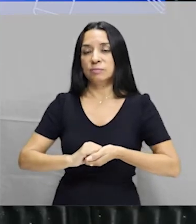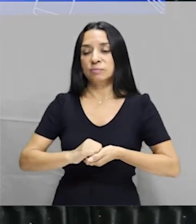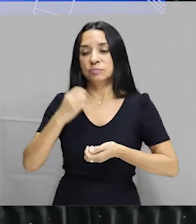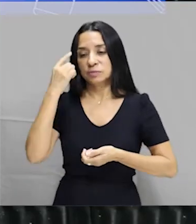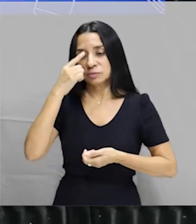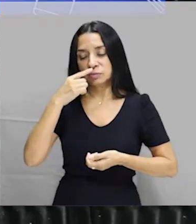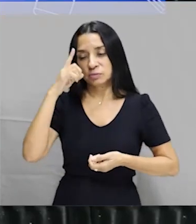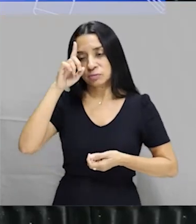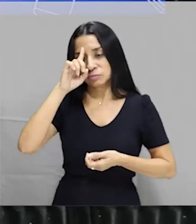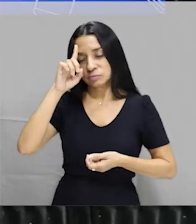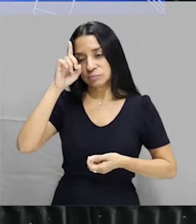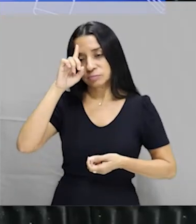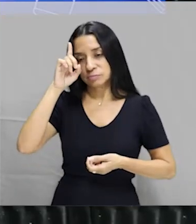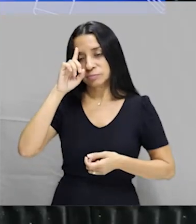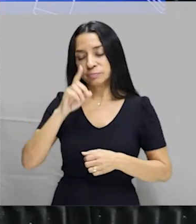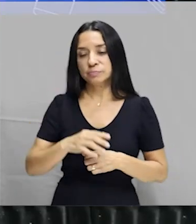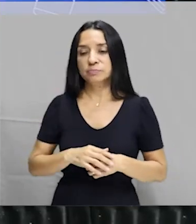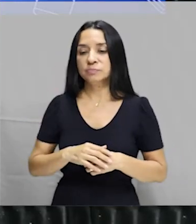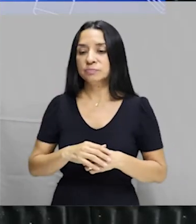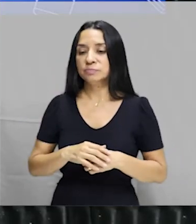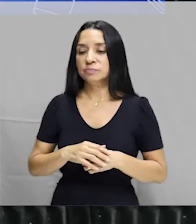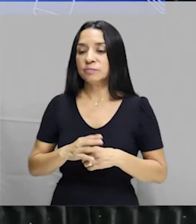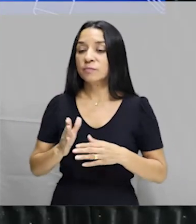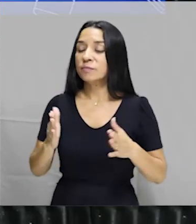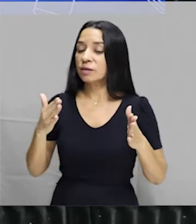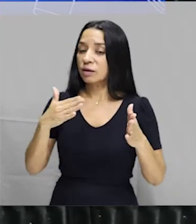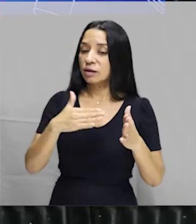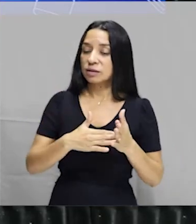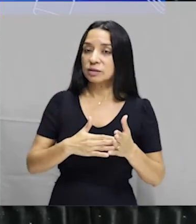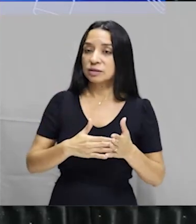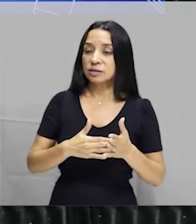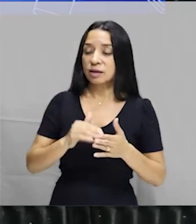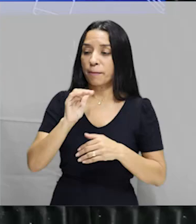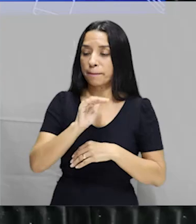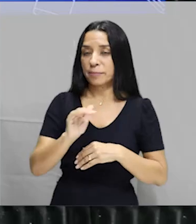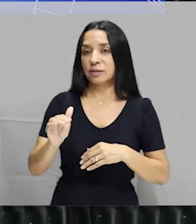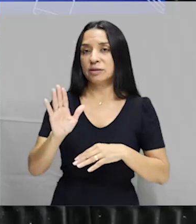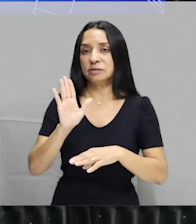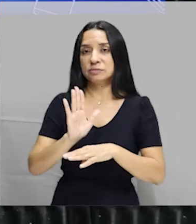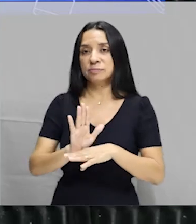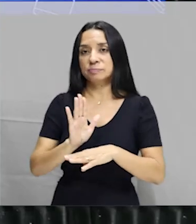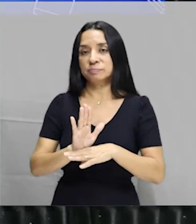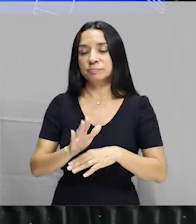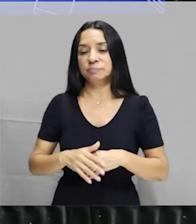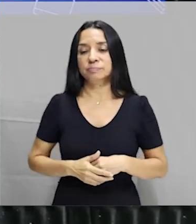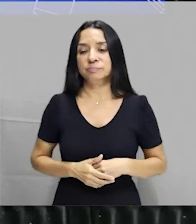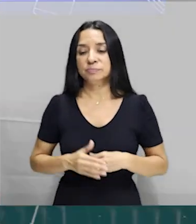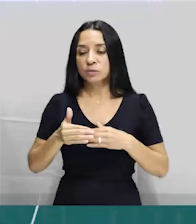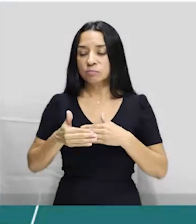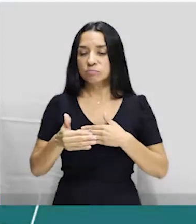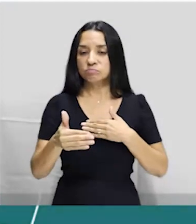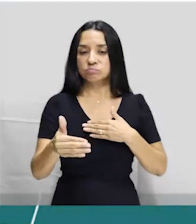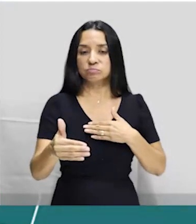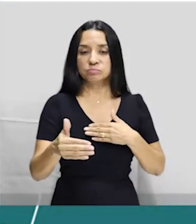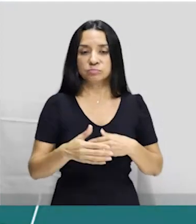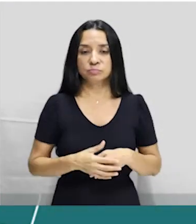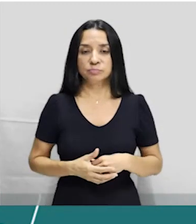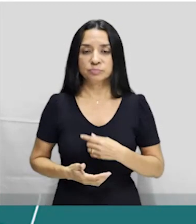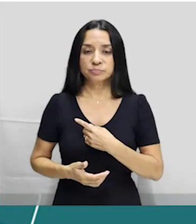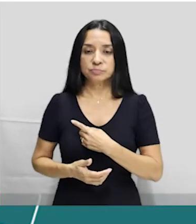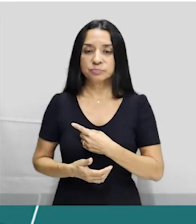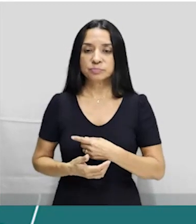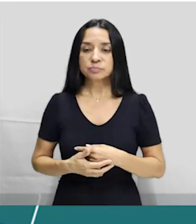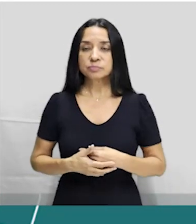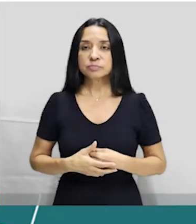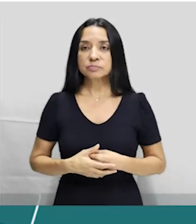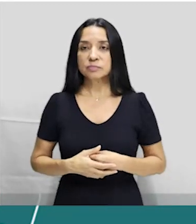dia a dia, durante o dia até a metade da tarde. Vamos dar sequência. Al final de